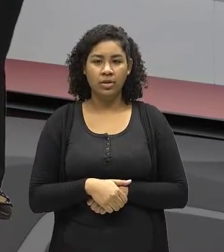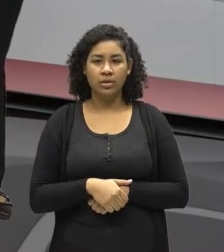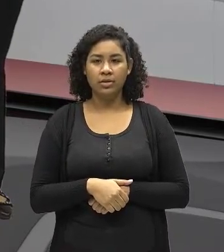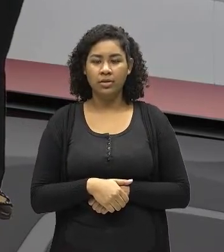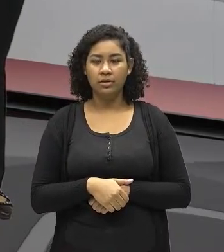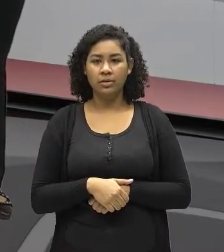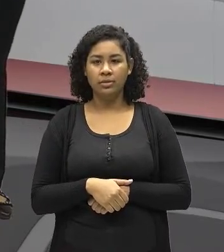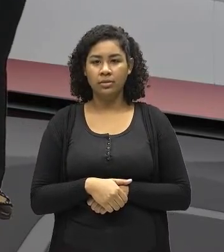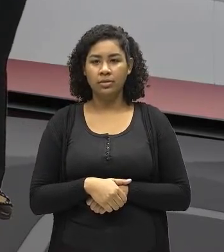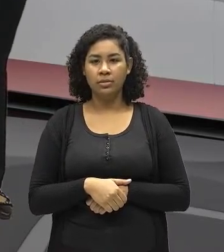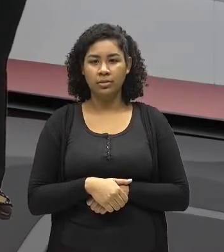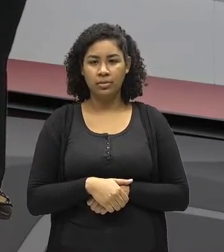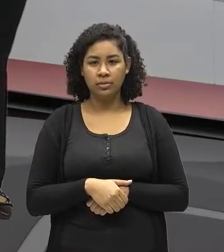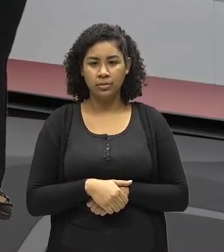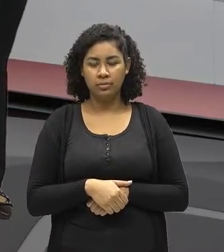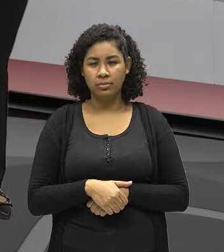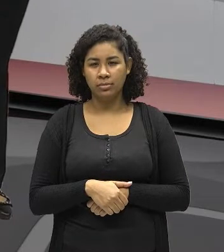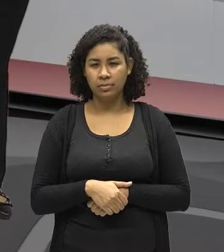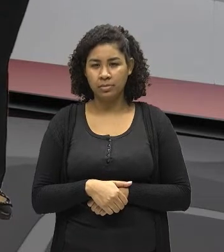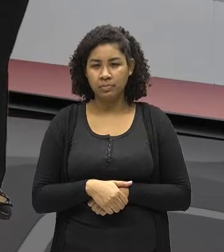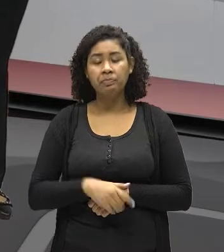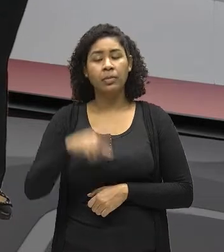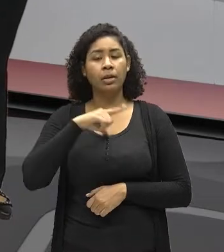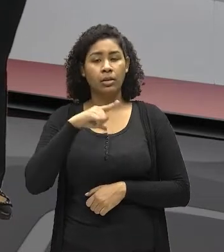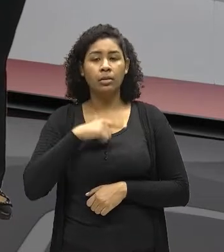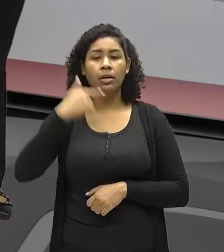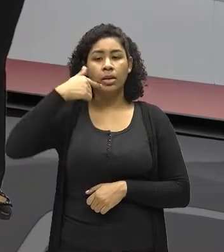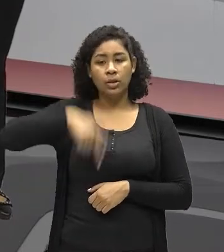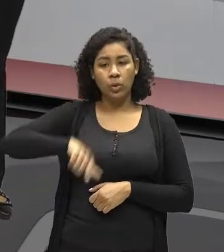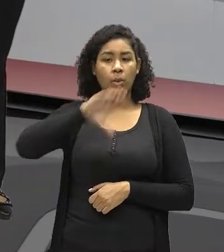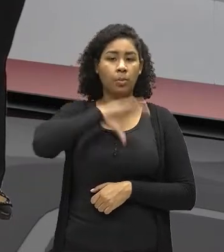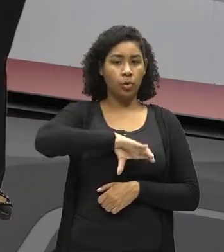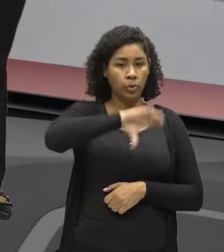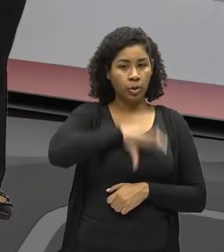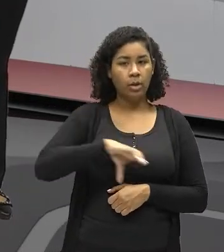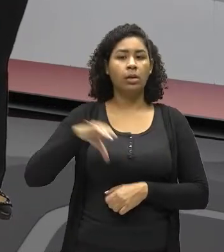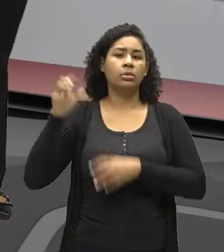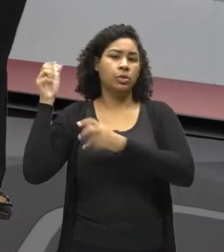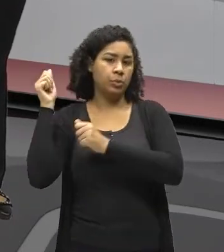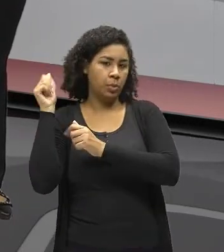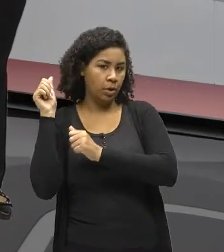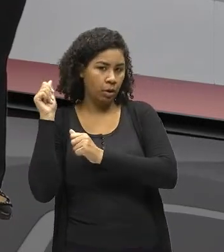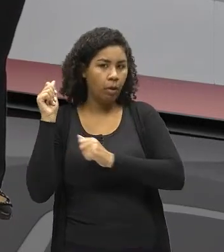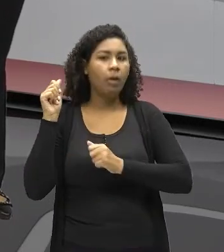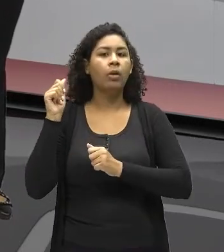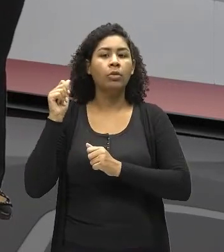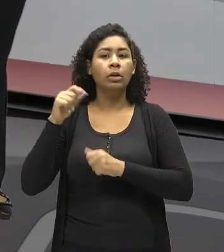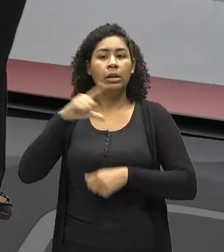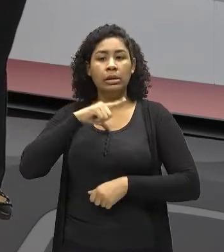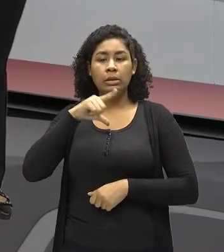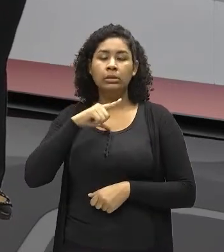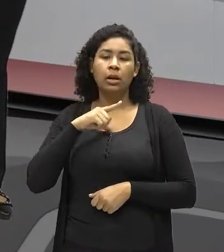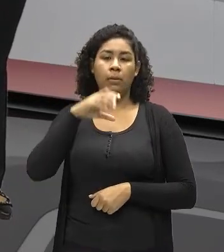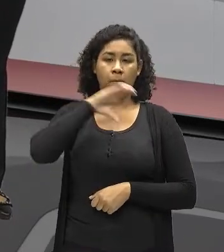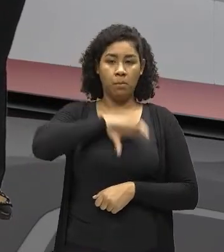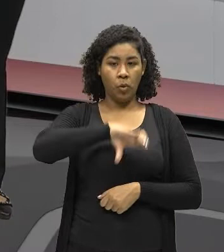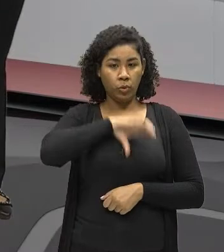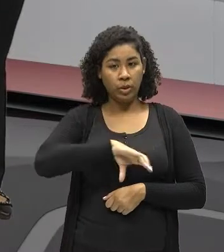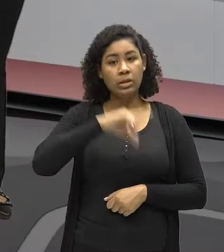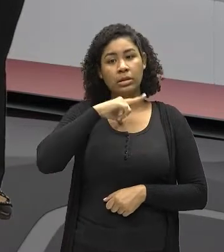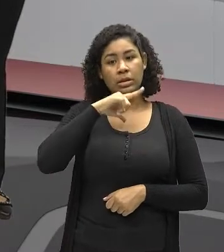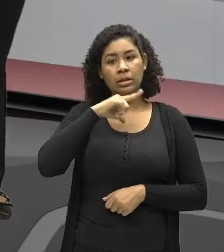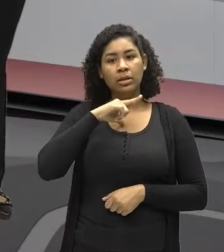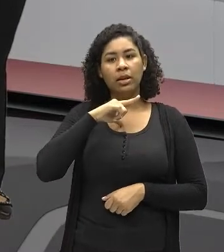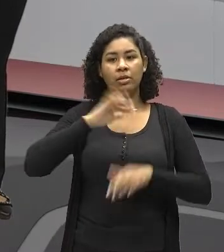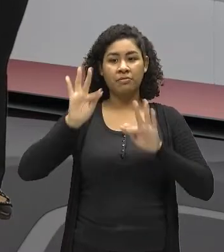vou ter a língua portuguesa, a língua espanhola, e aí eu tenho a língua portuguesa, que seria uma família de